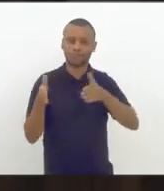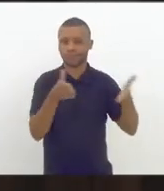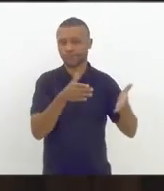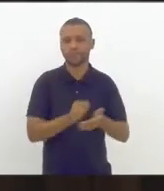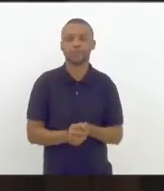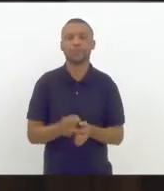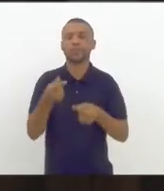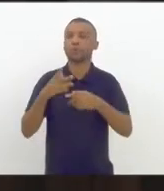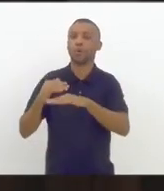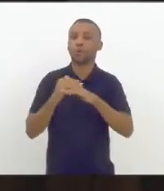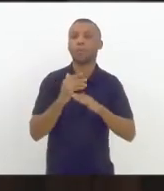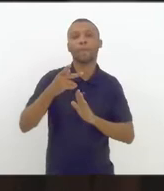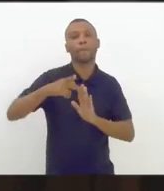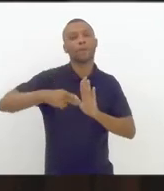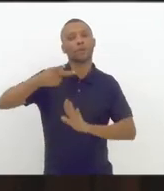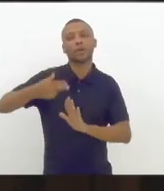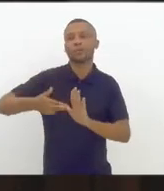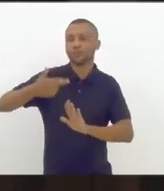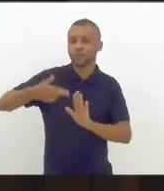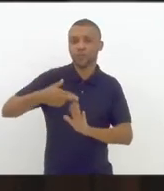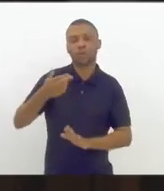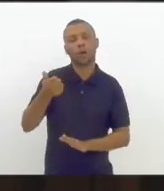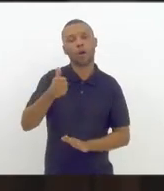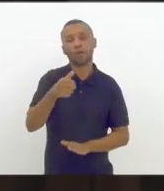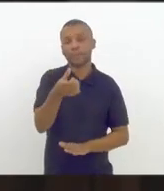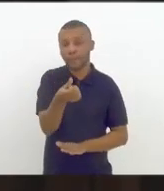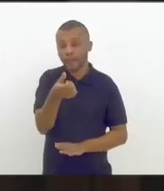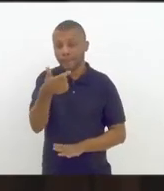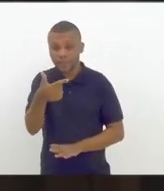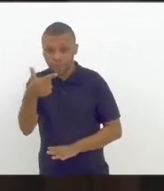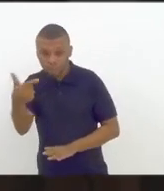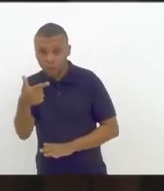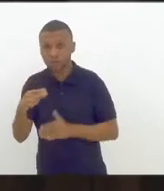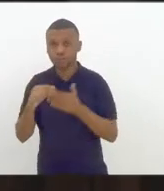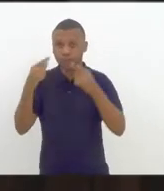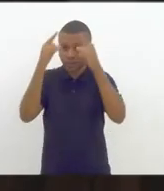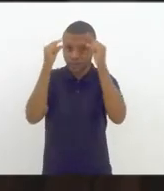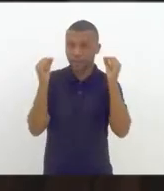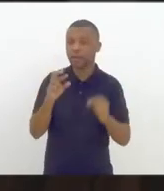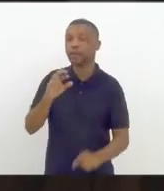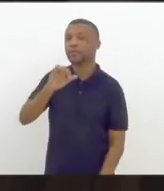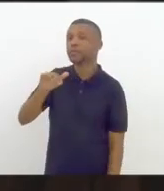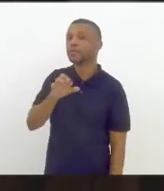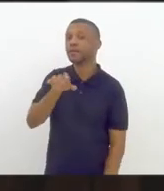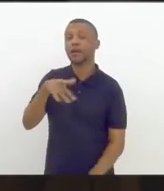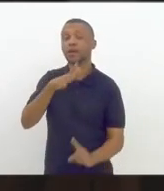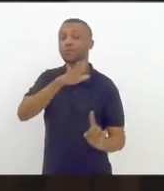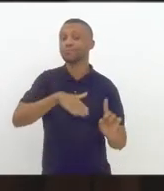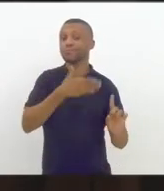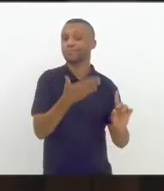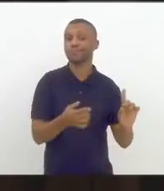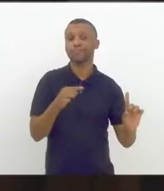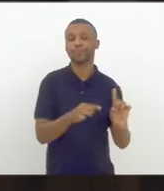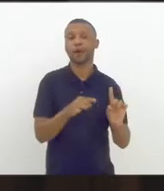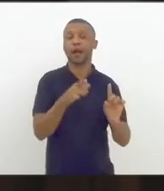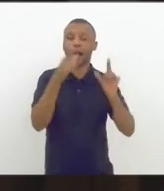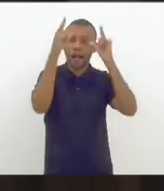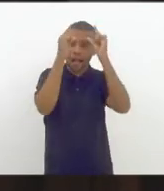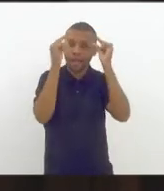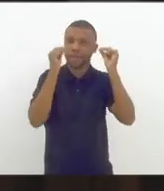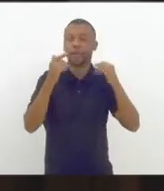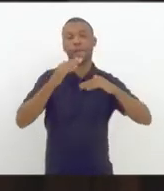resolução 1311 de 22, de autoria da deputada enfermeira Rejane. Concede o prêmio Ana Nery da Saúde à ilustríssima enfermeira,